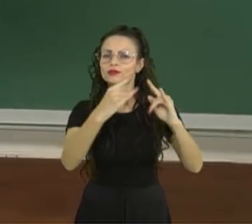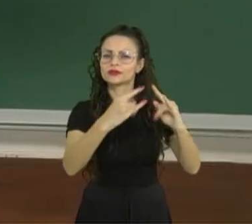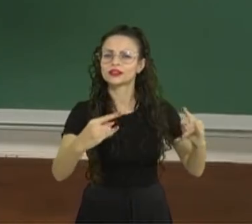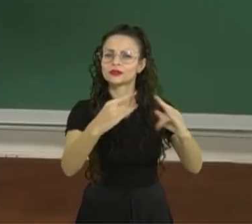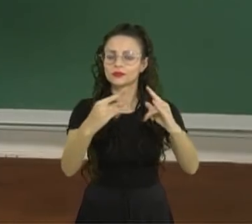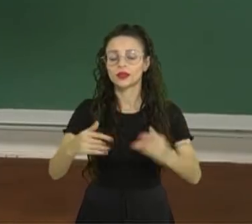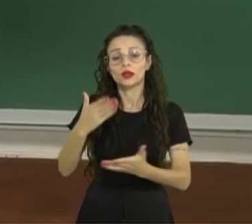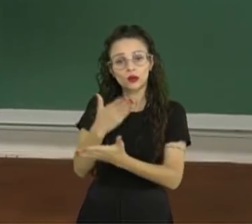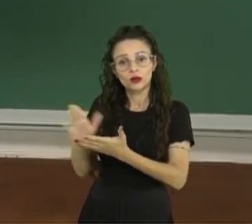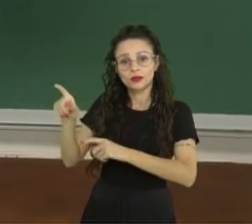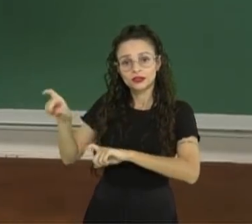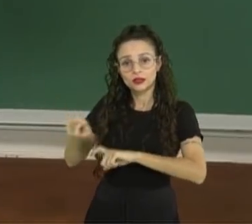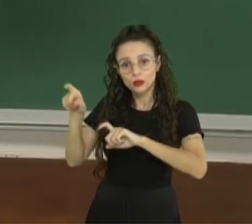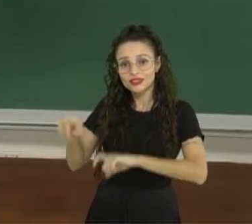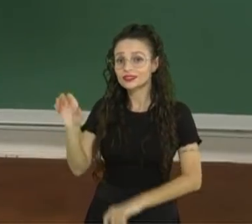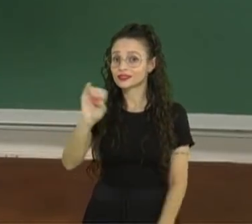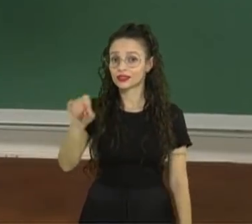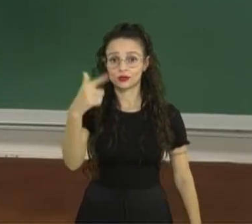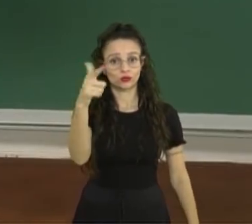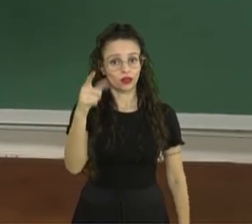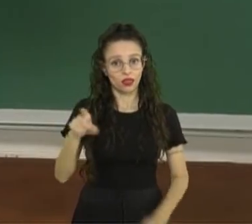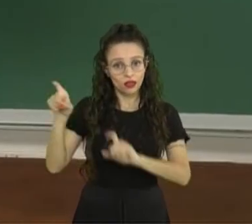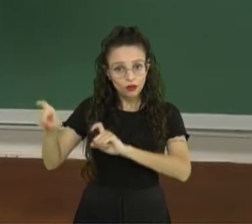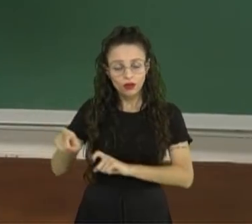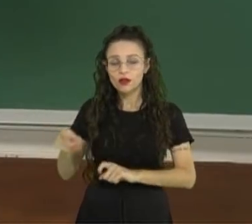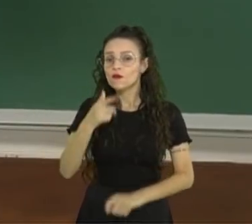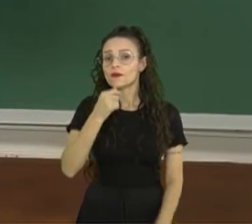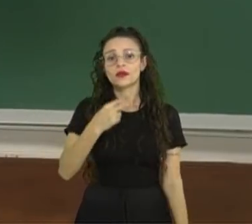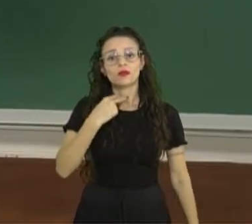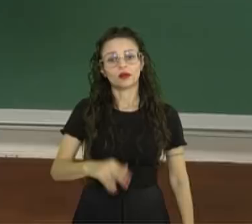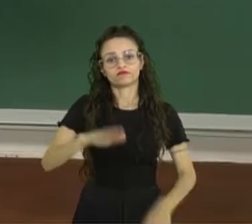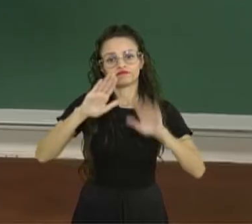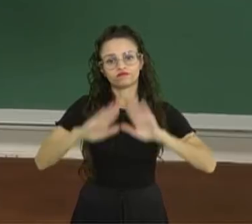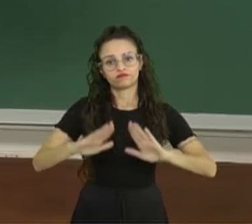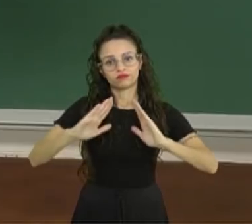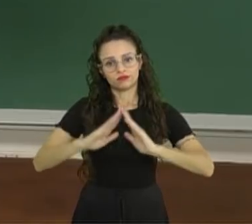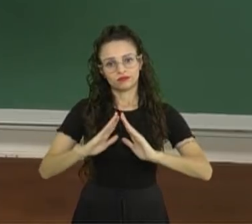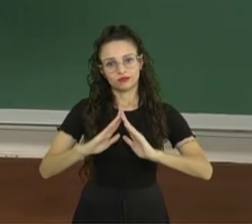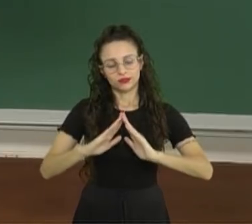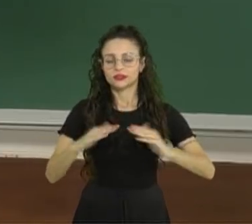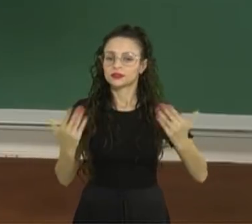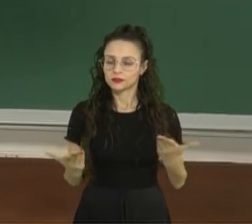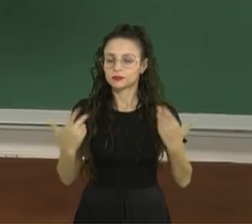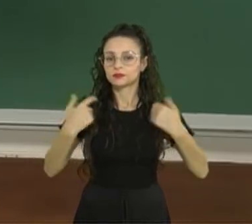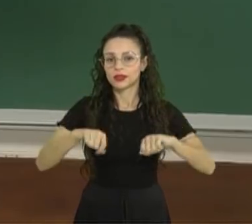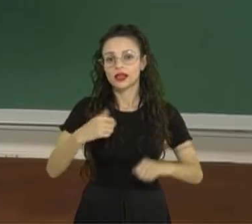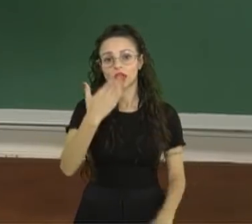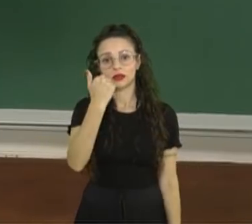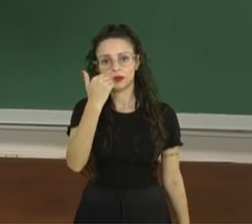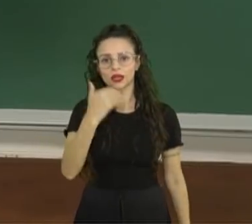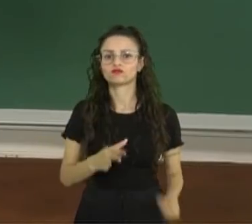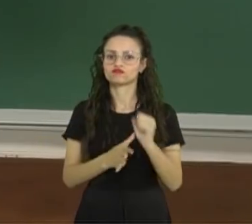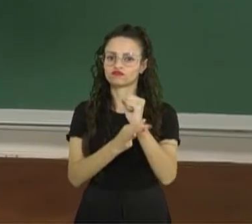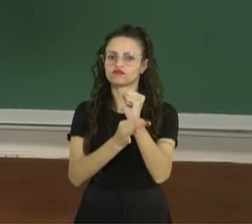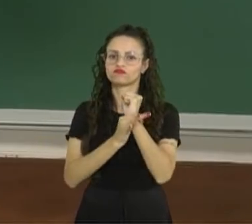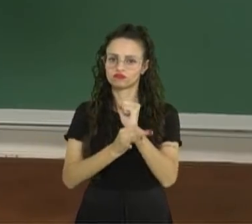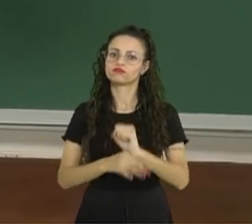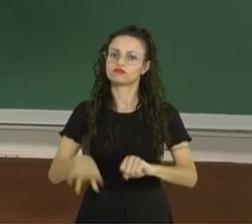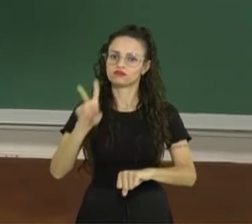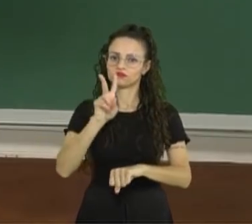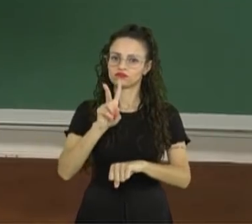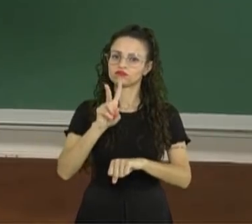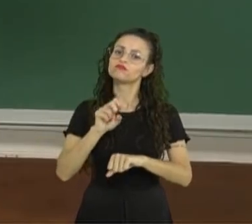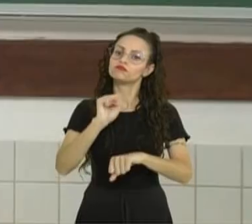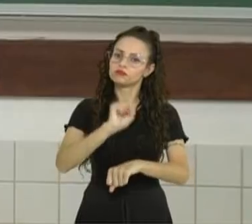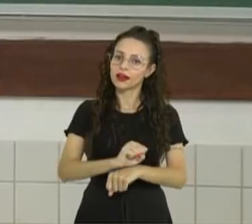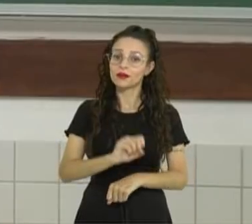com a agricultura. Sem agricultura, o homem não pode fixar sua casa num lugar. Ele precisa ter alimento garantido para ficar parado, senão ele